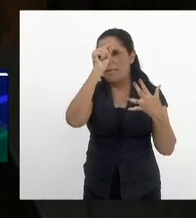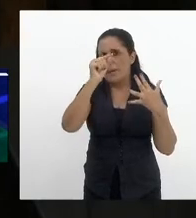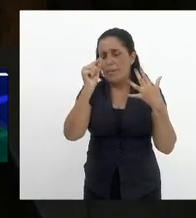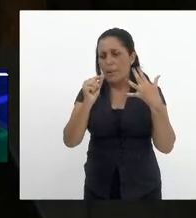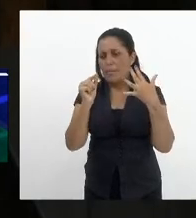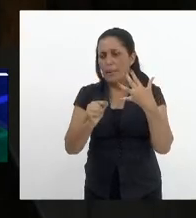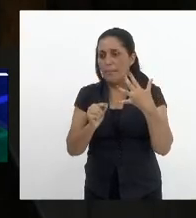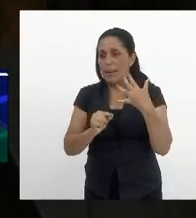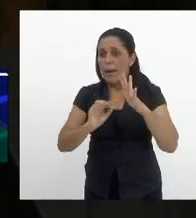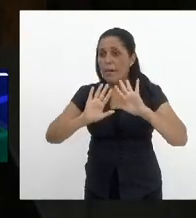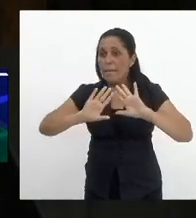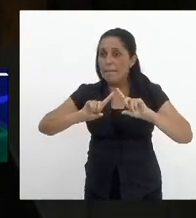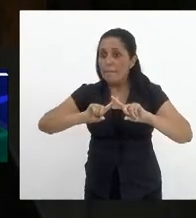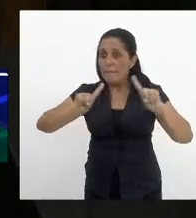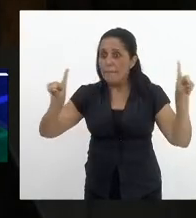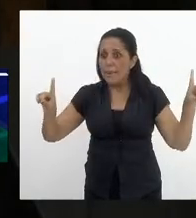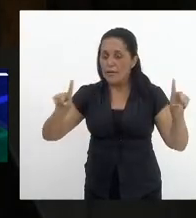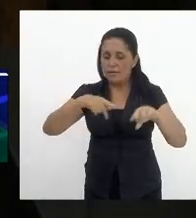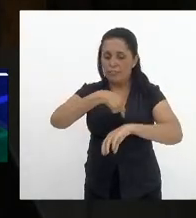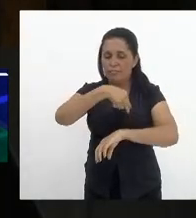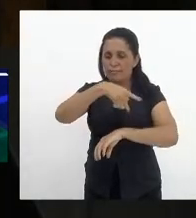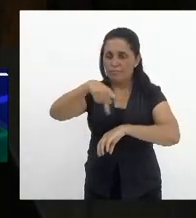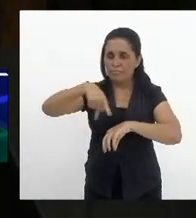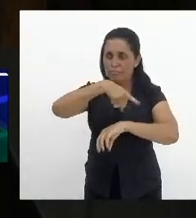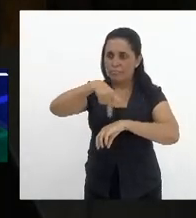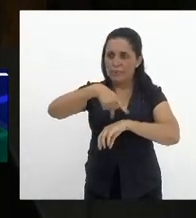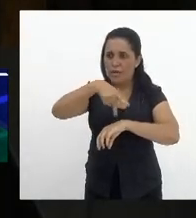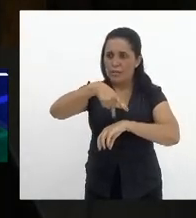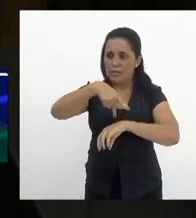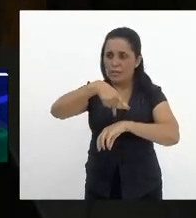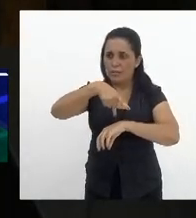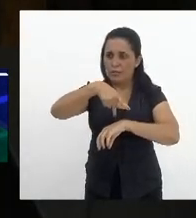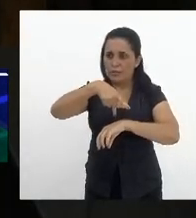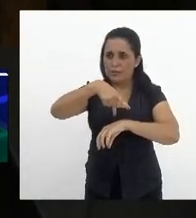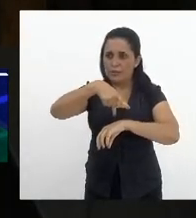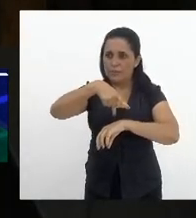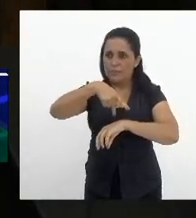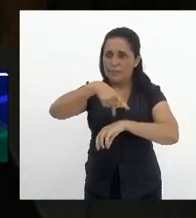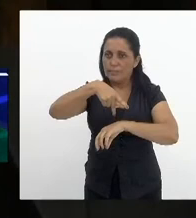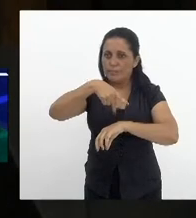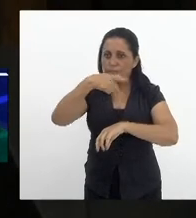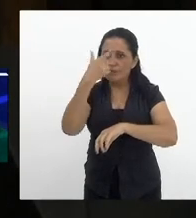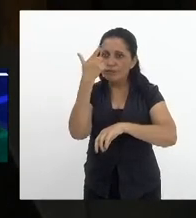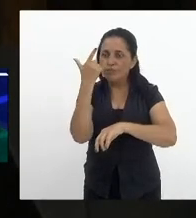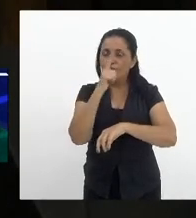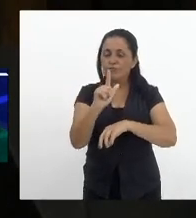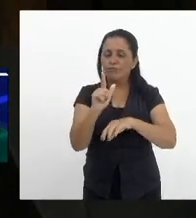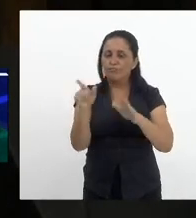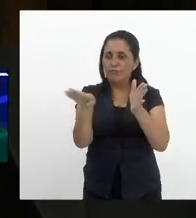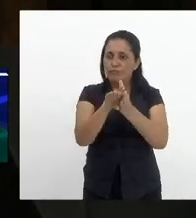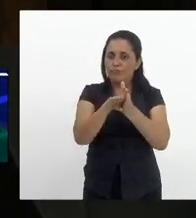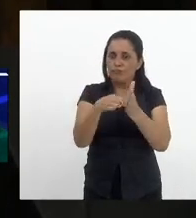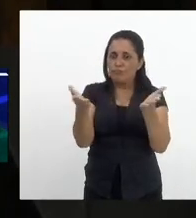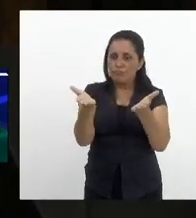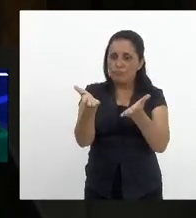Mas o país conseguiu chegar aos tempos presentes.